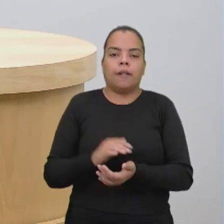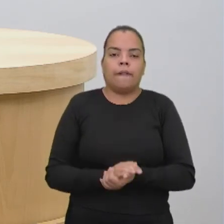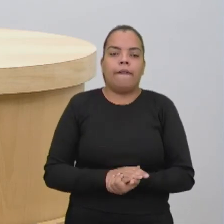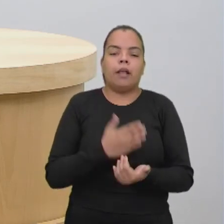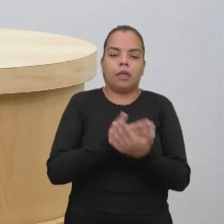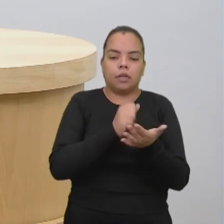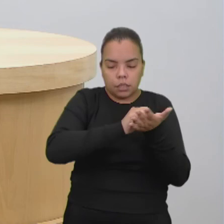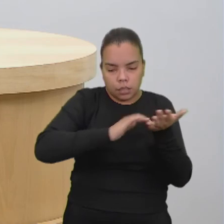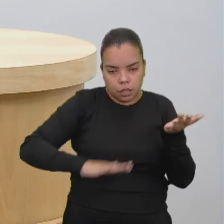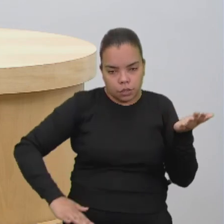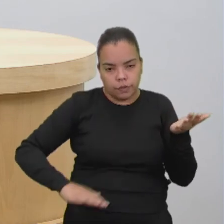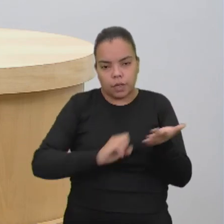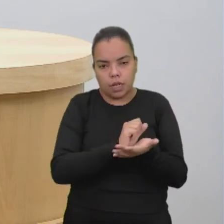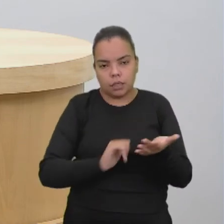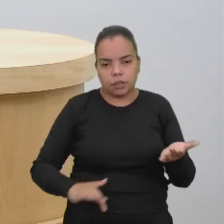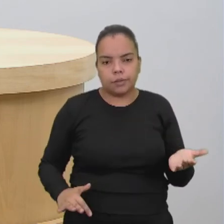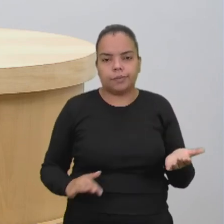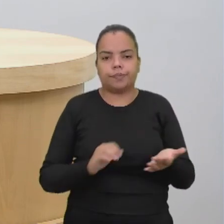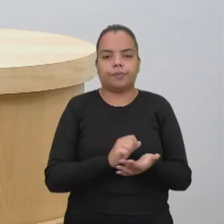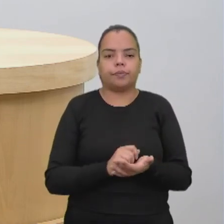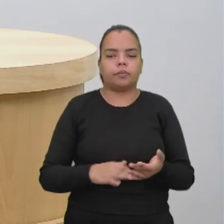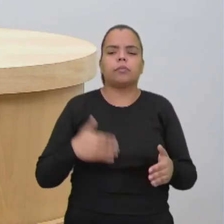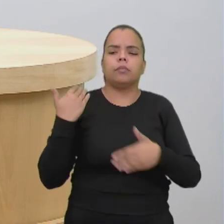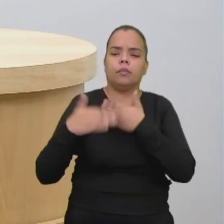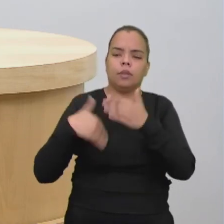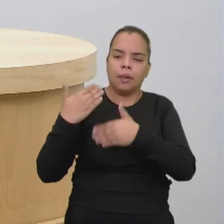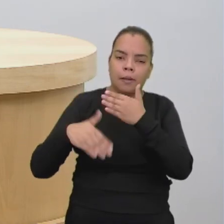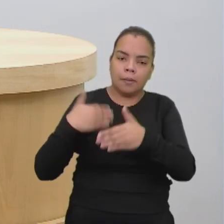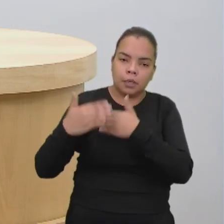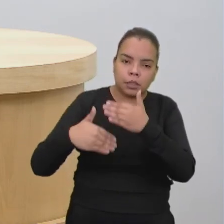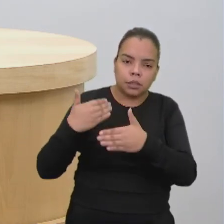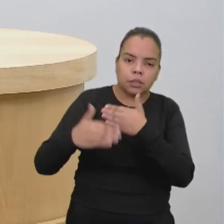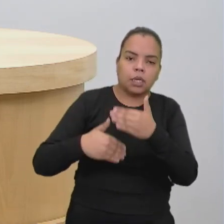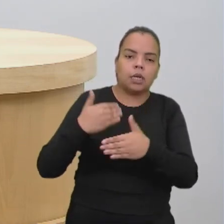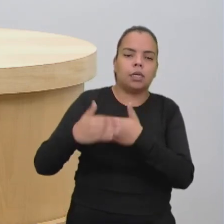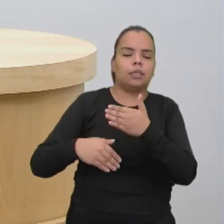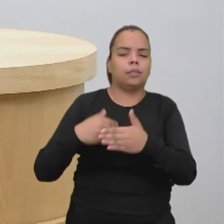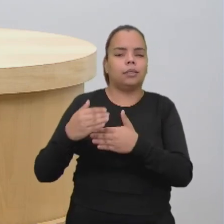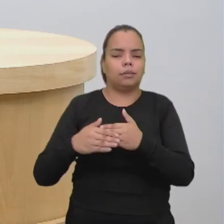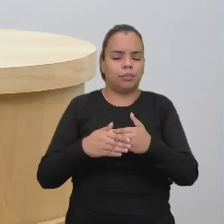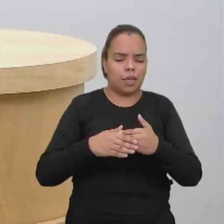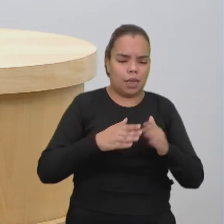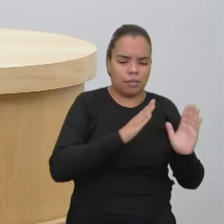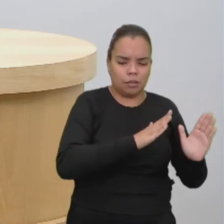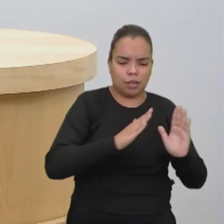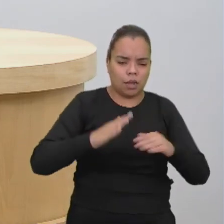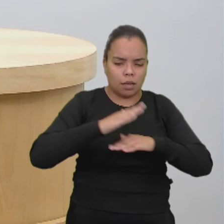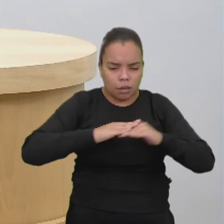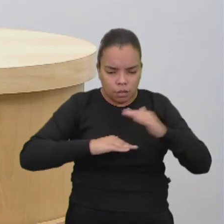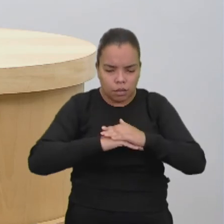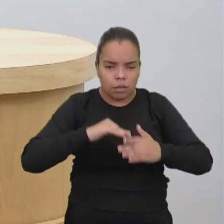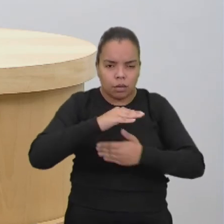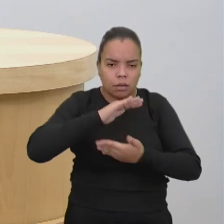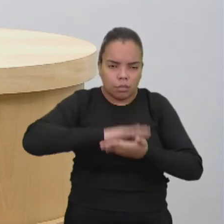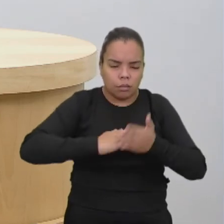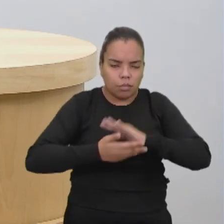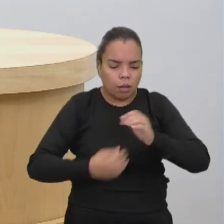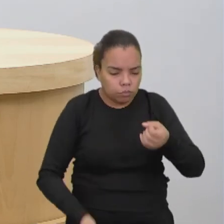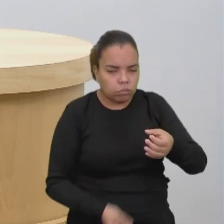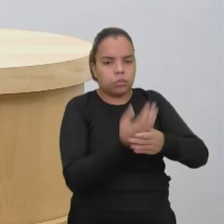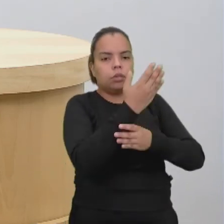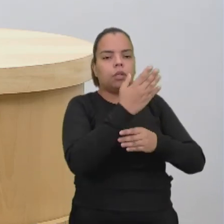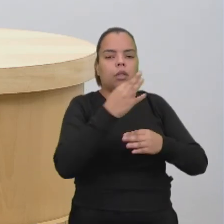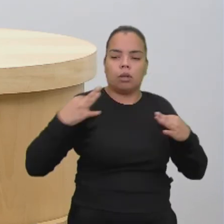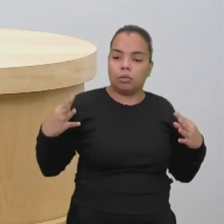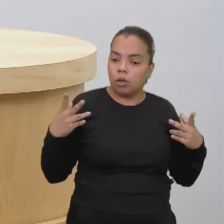nessas atividades. Então, quando a gente fala desse processo aí de intemperismo, fusão, compactação, né, erosão, está em